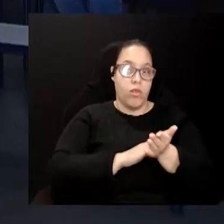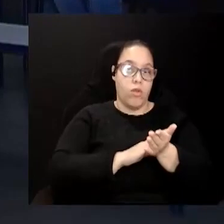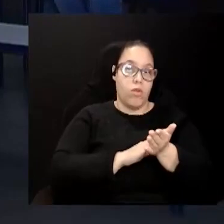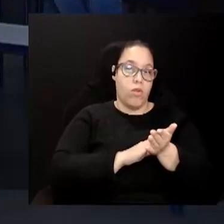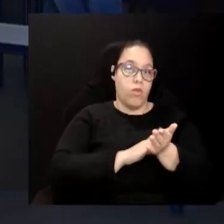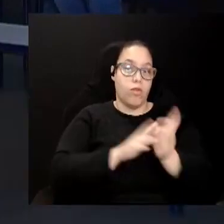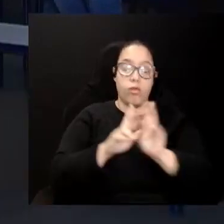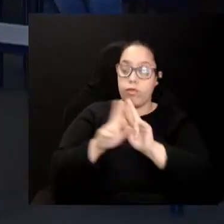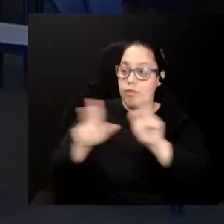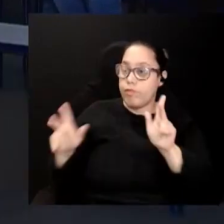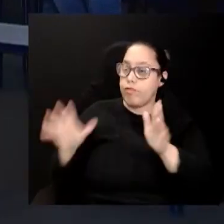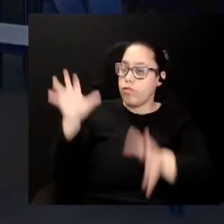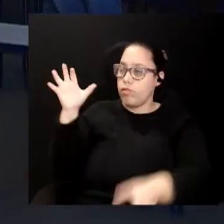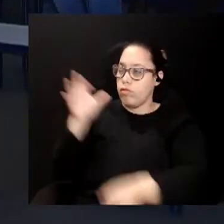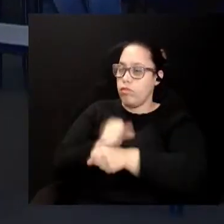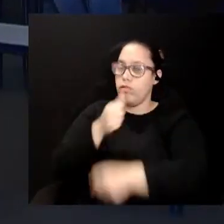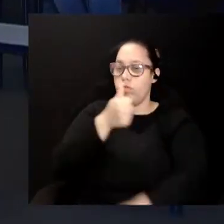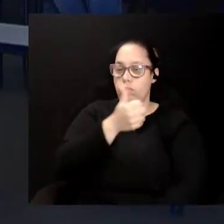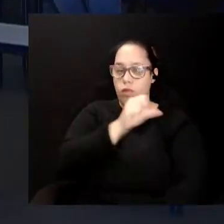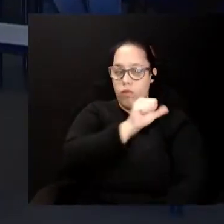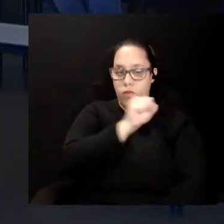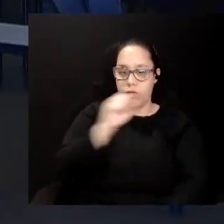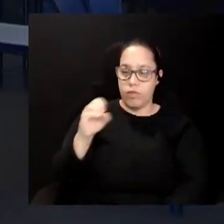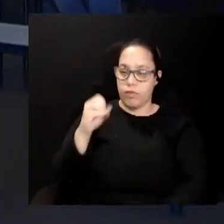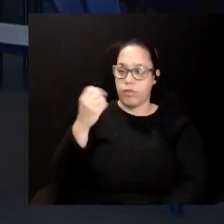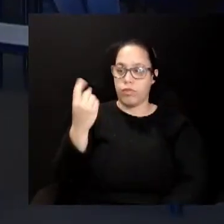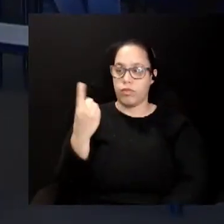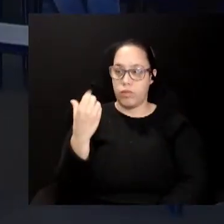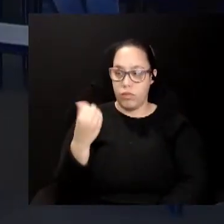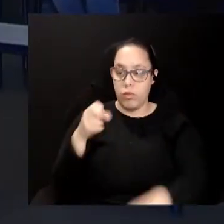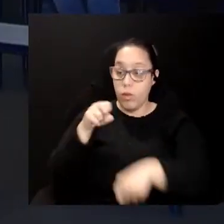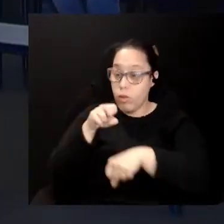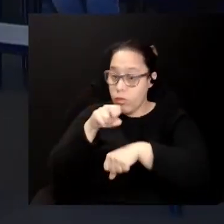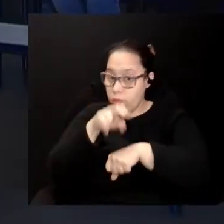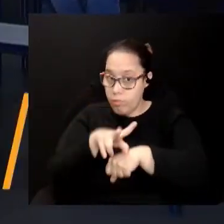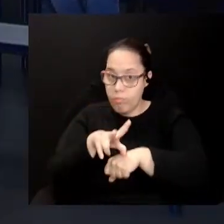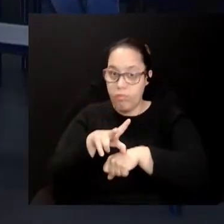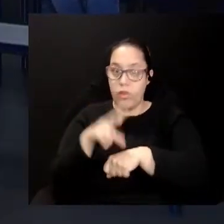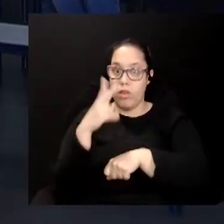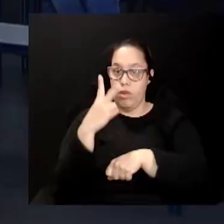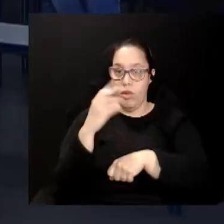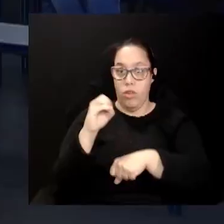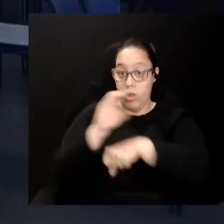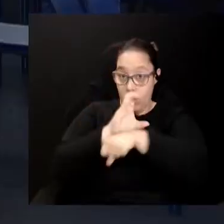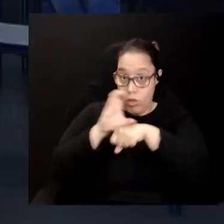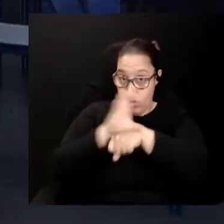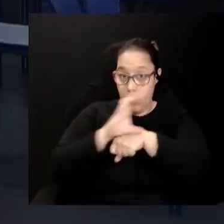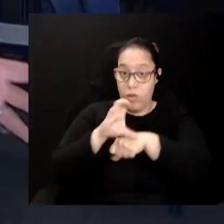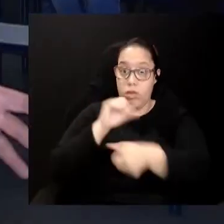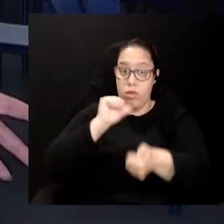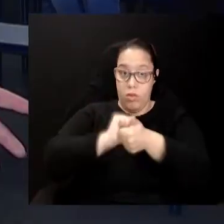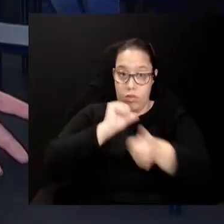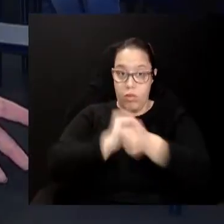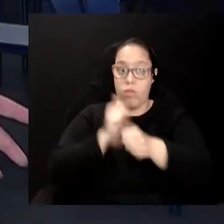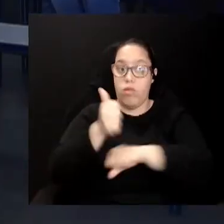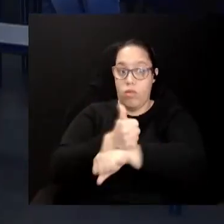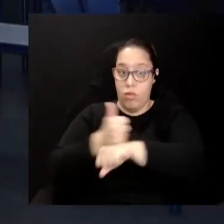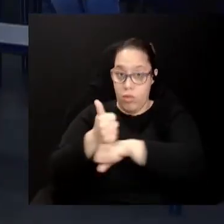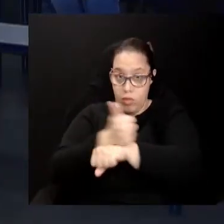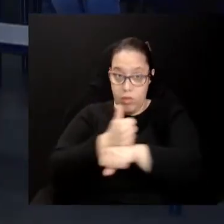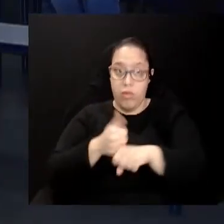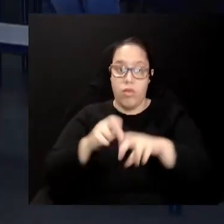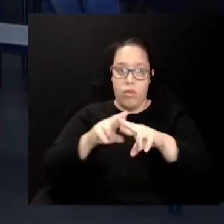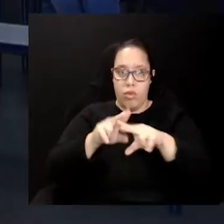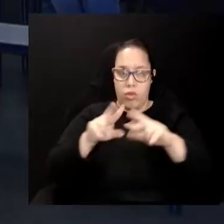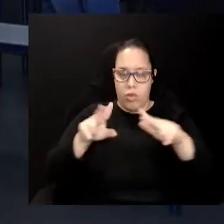são 1.816 vagas em 20 cursos de qualificação profissional em todas as unidades